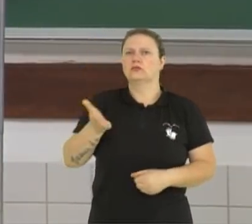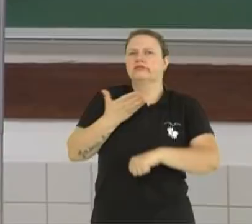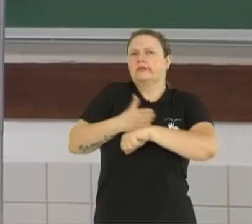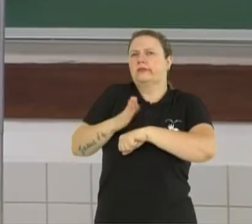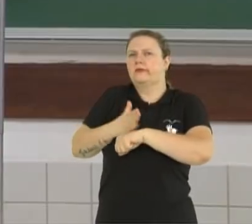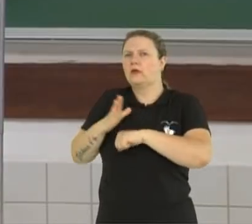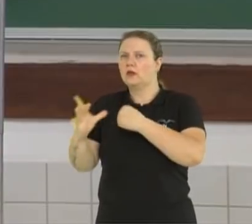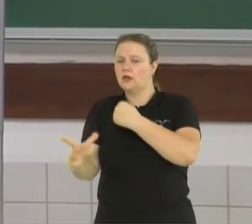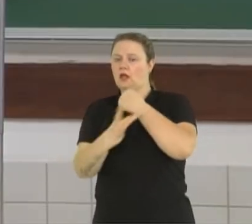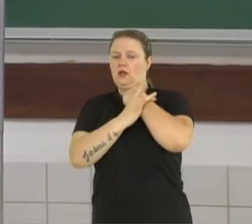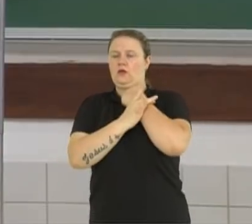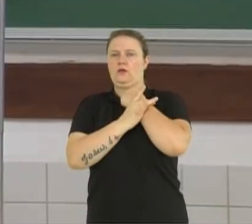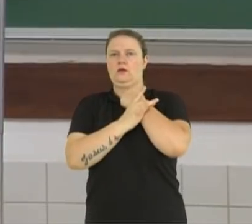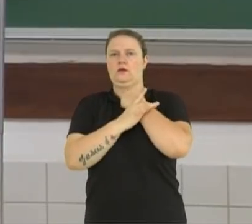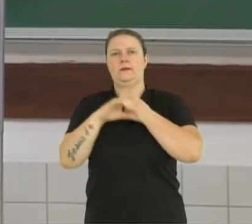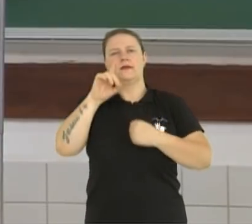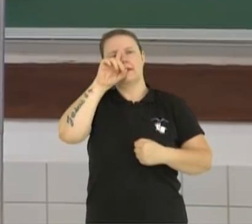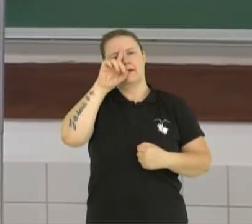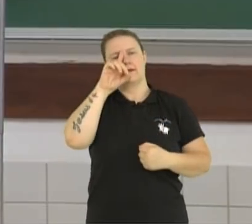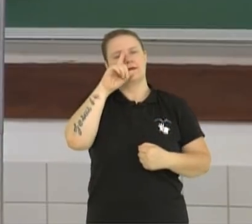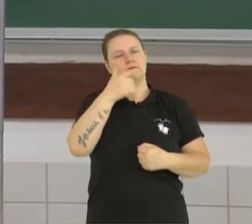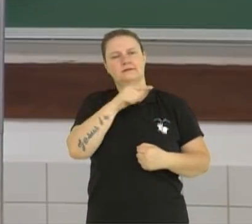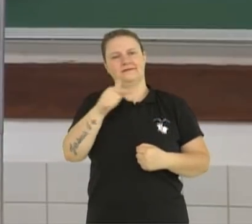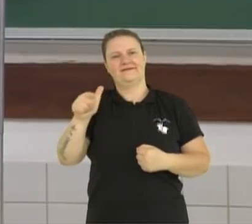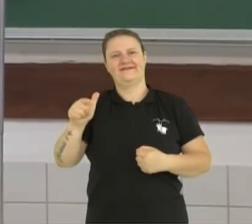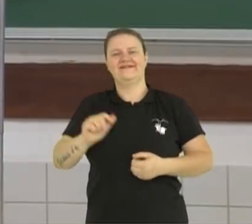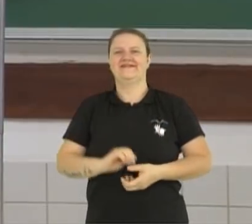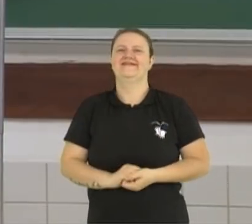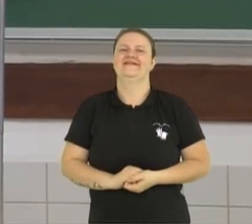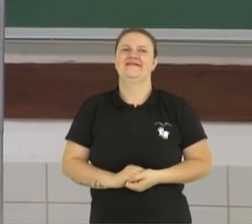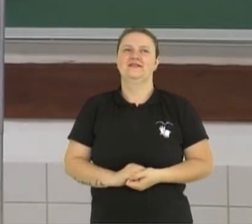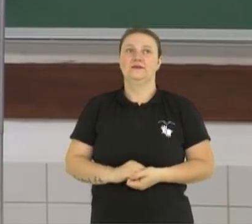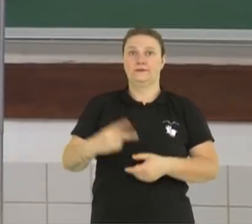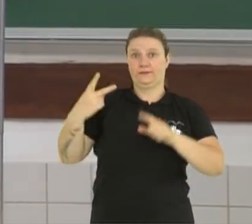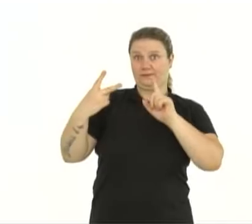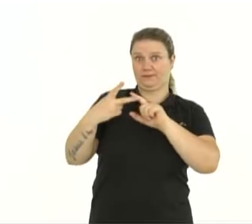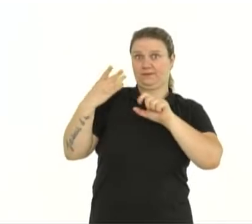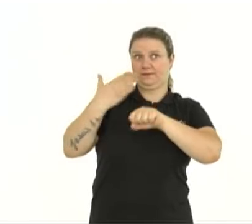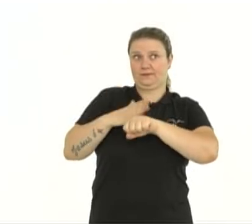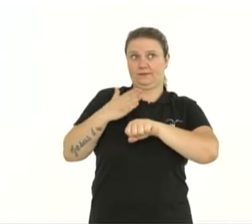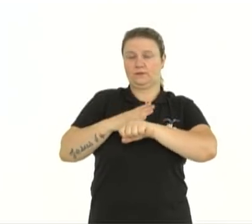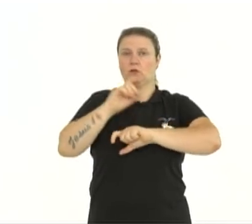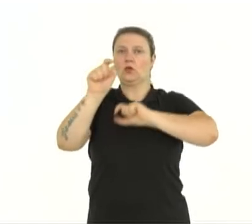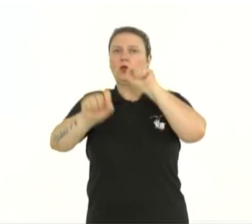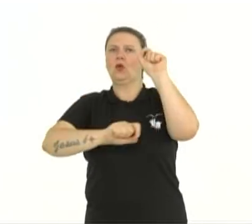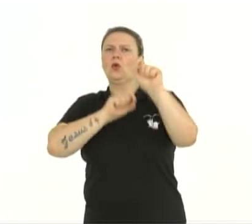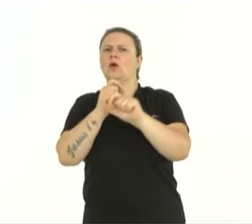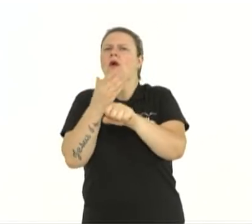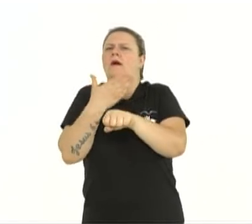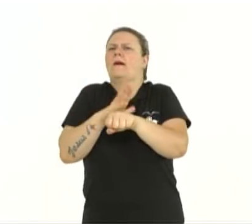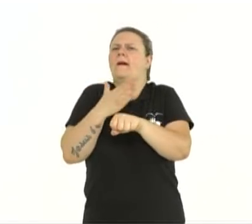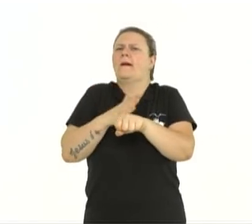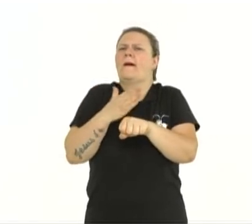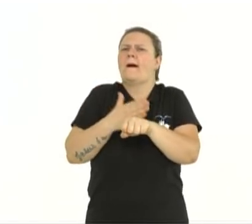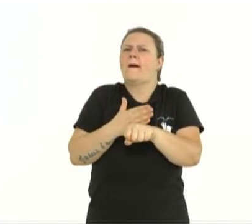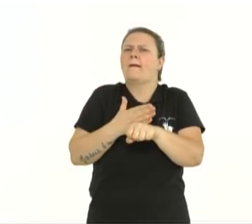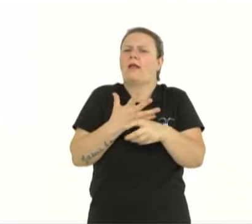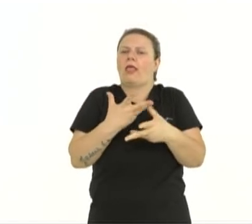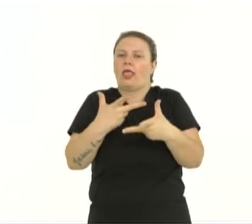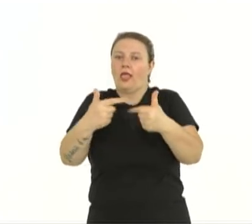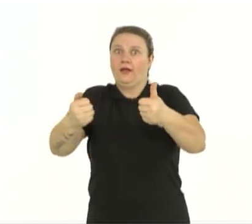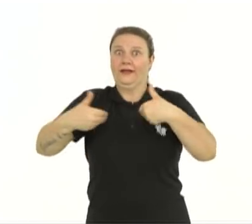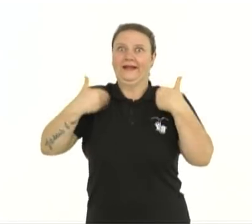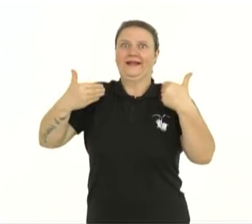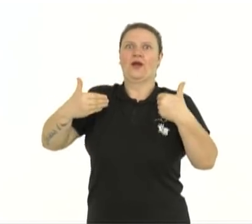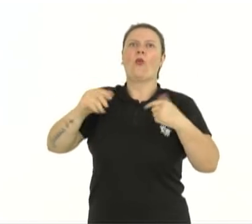consciência e segurança, não tem perigo. Vamos para o segundo exercício. Qual prática de aventura também é conhecida como